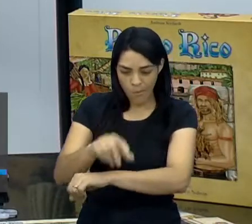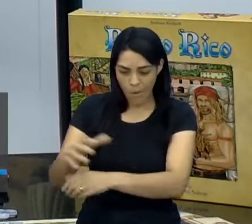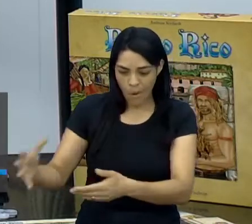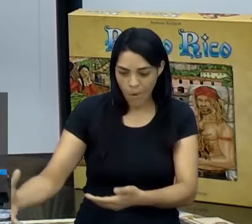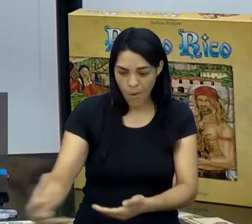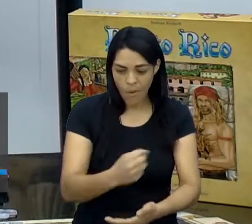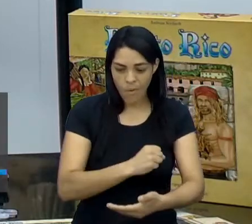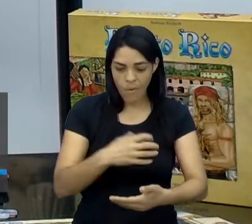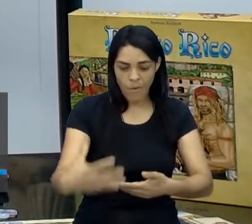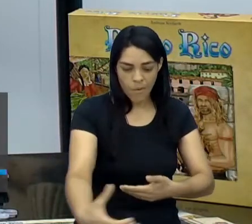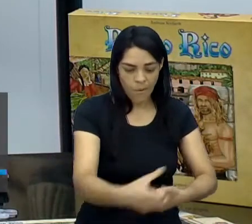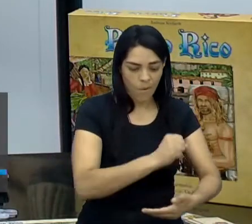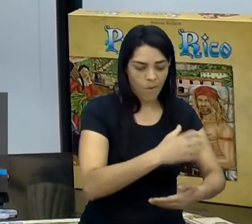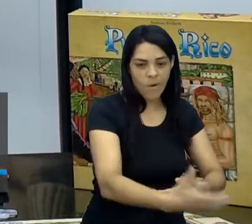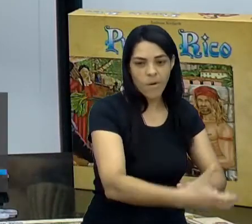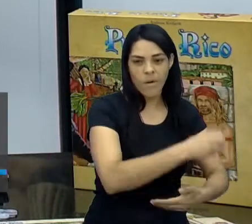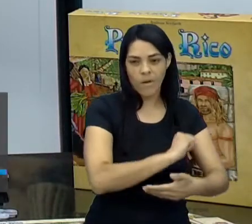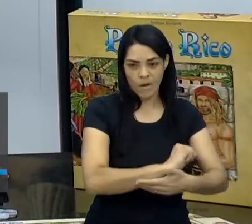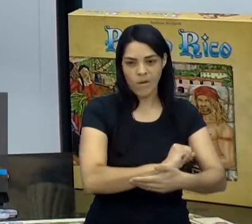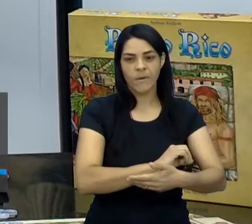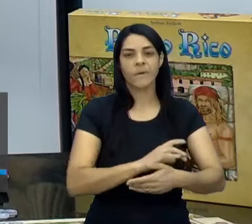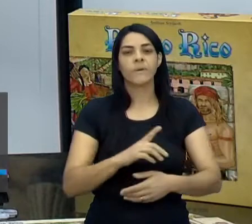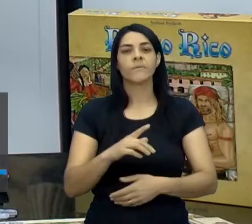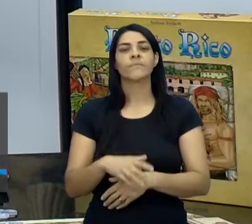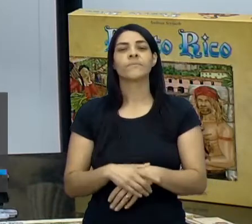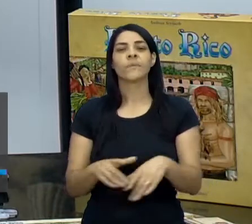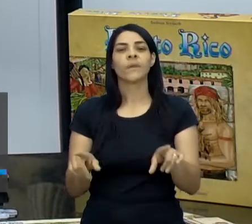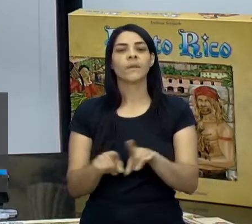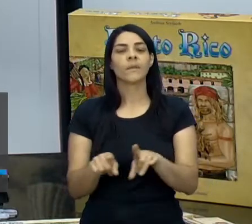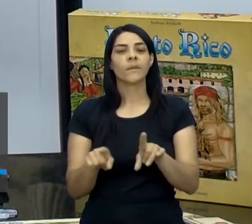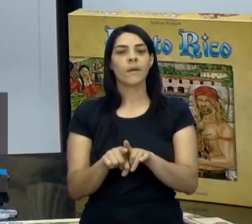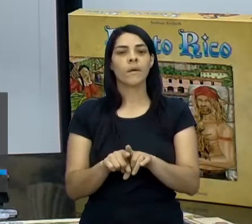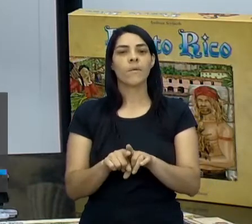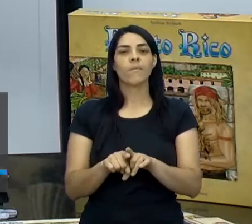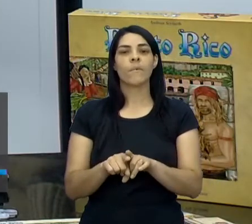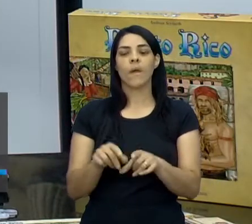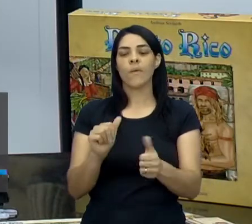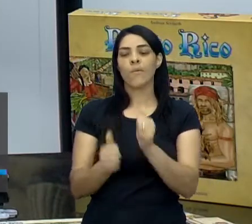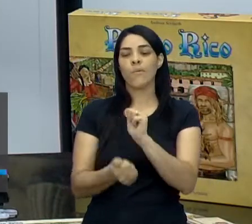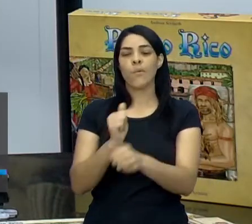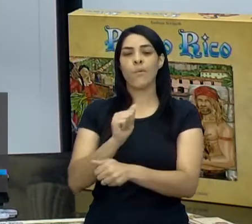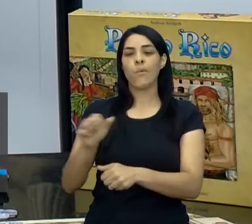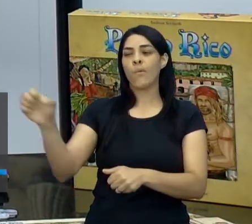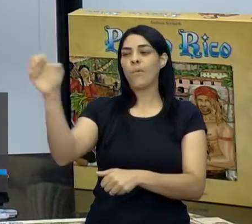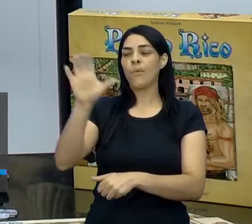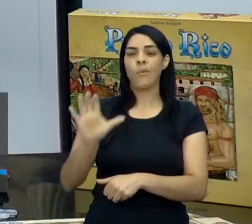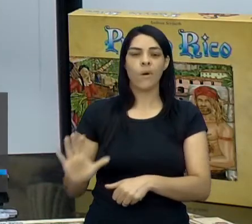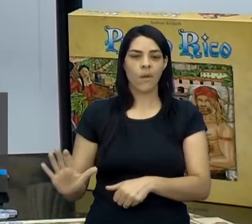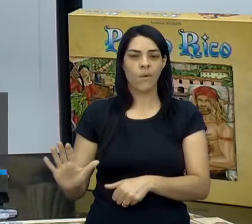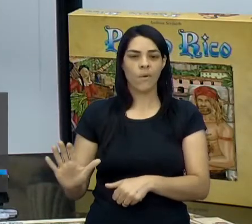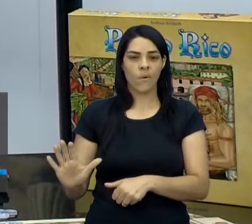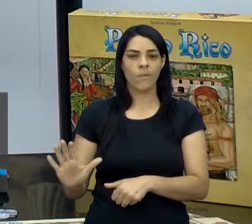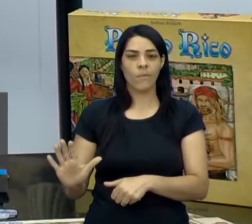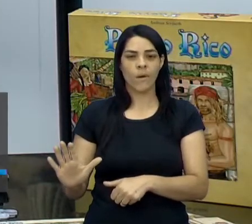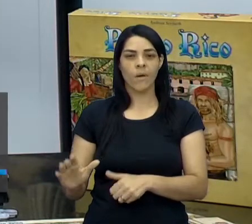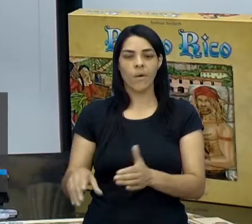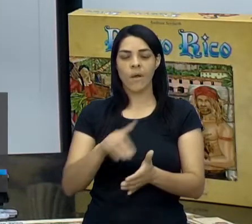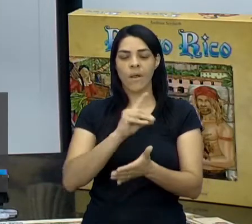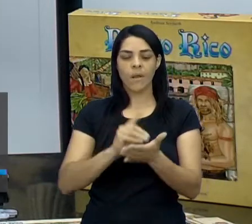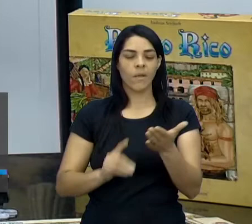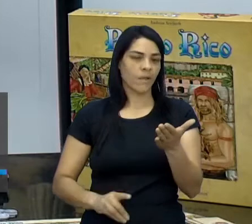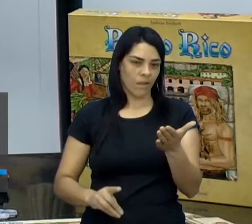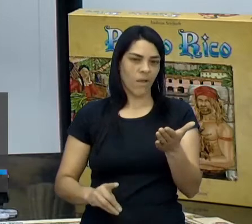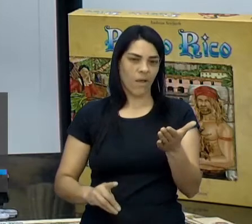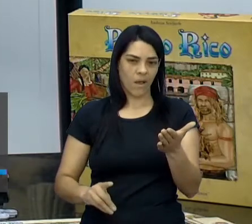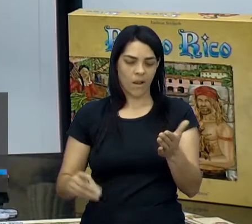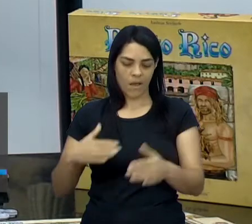um tema levemente semelhante. Os jogos europeus, eles gostam, os designers europeus gostam